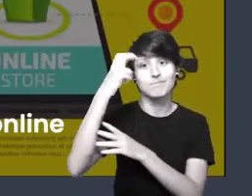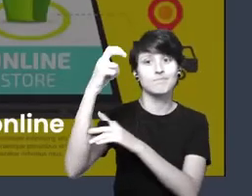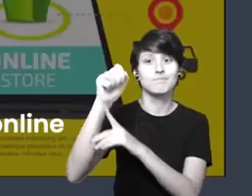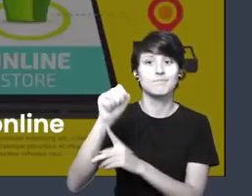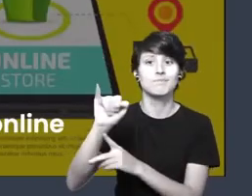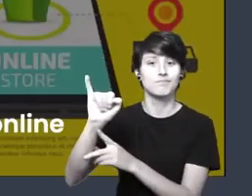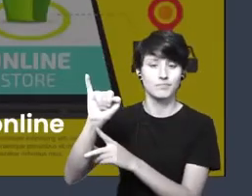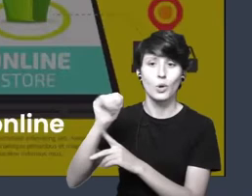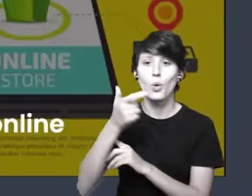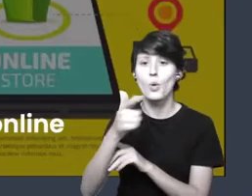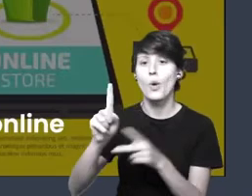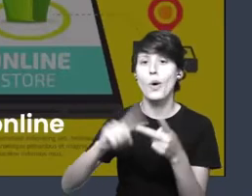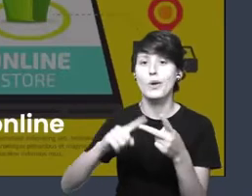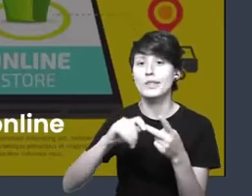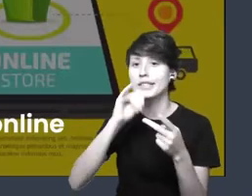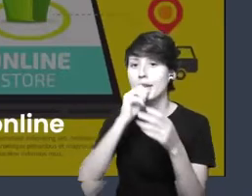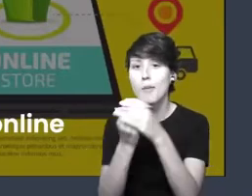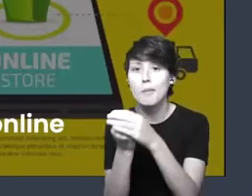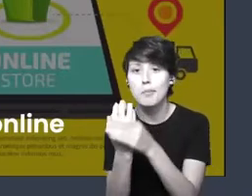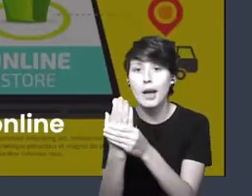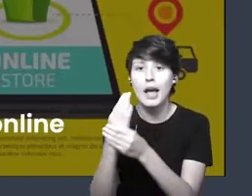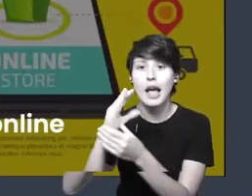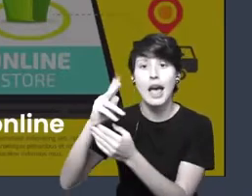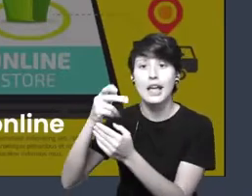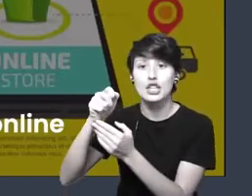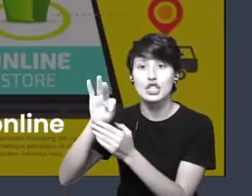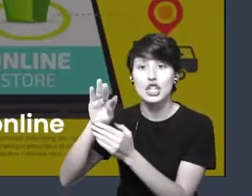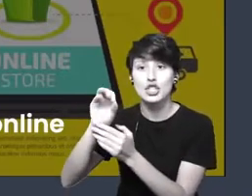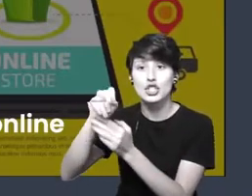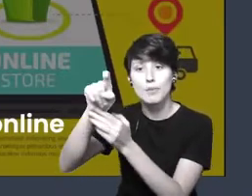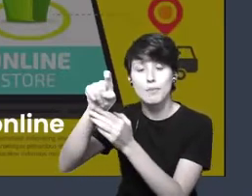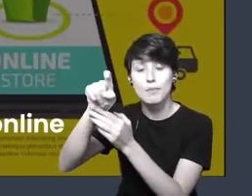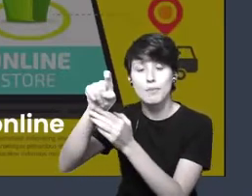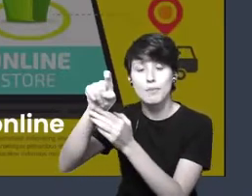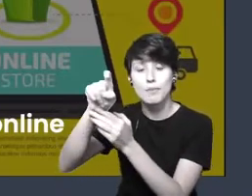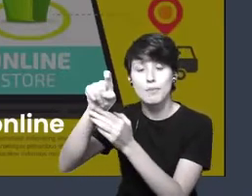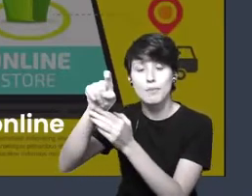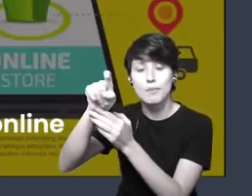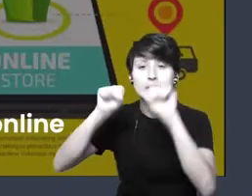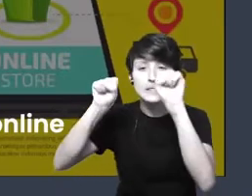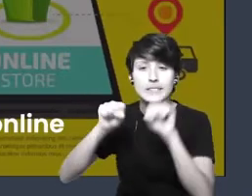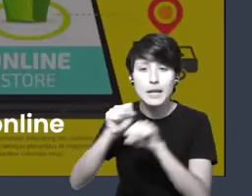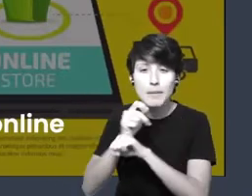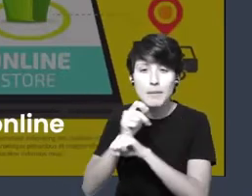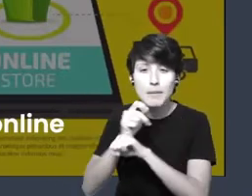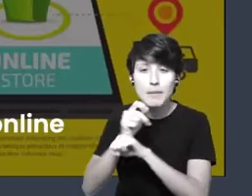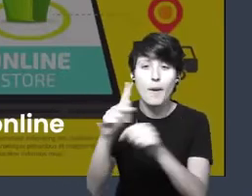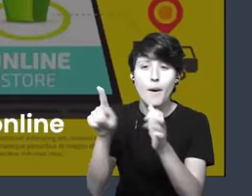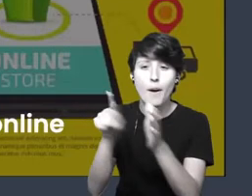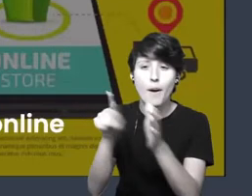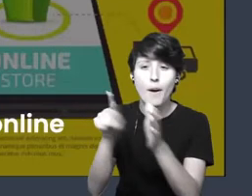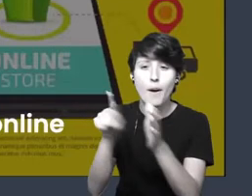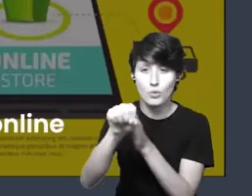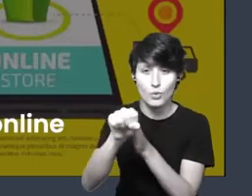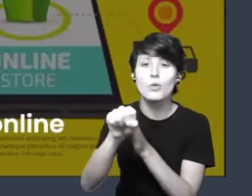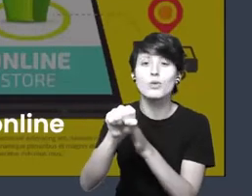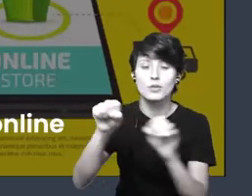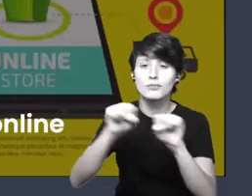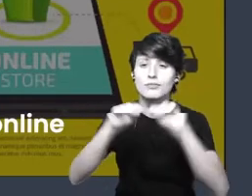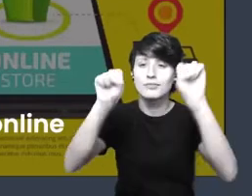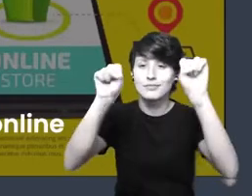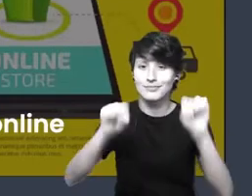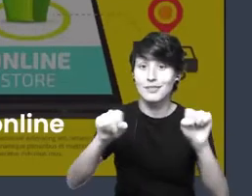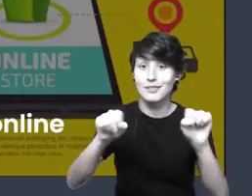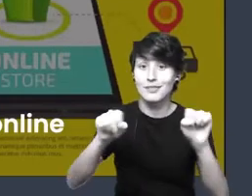são chatbots, os sistemas de busca, por exemplo, do Google. Você tem o preenchimento automático do Gmail, que, aliás, é uma